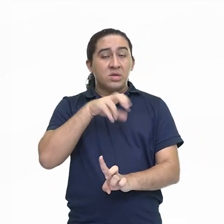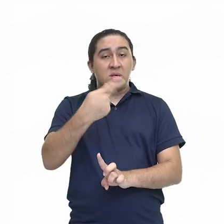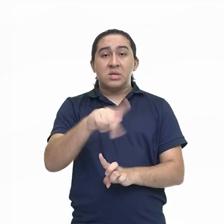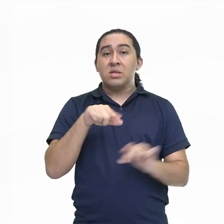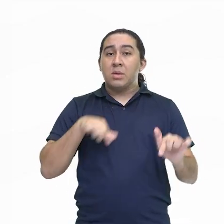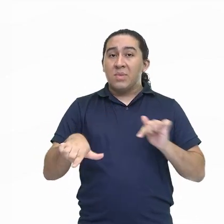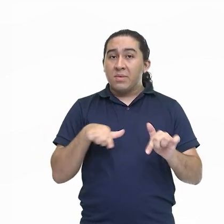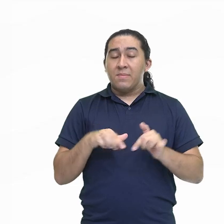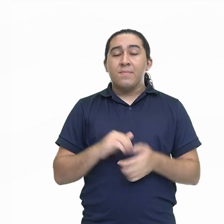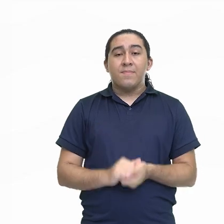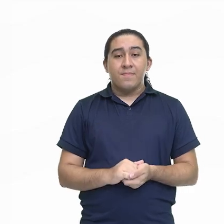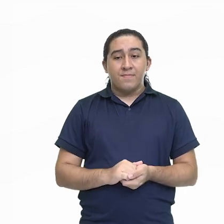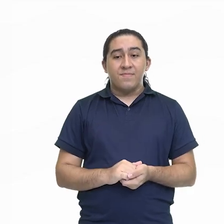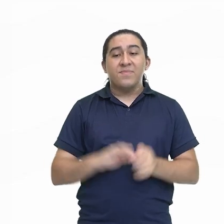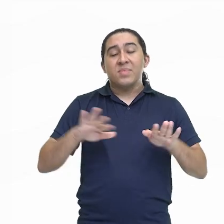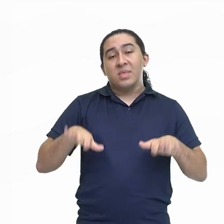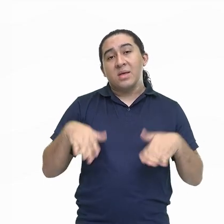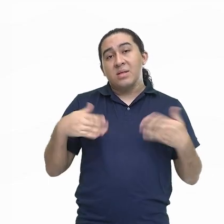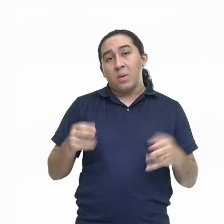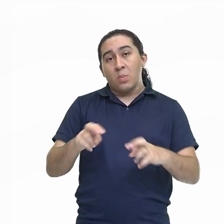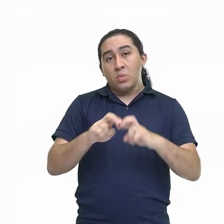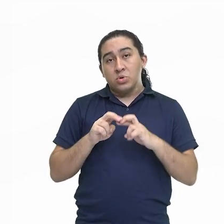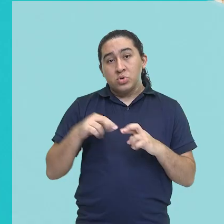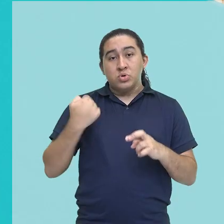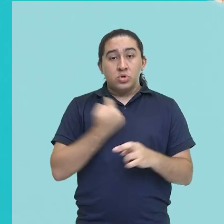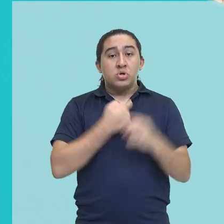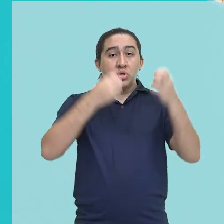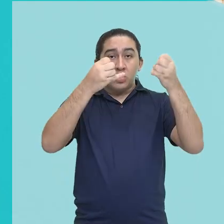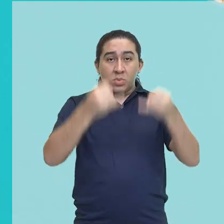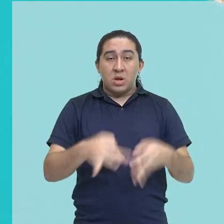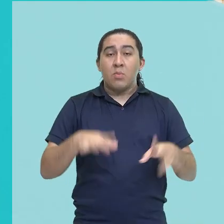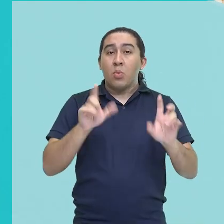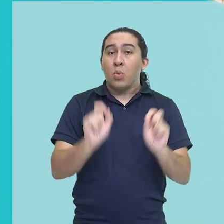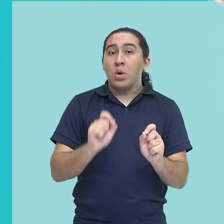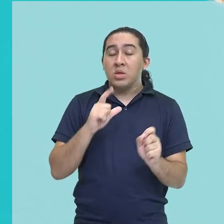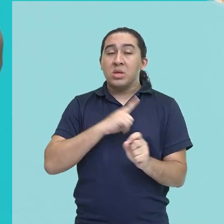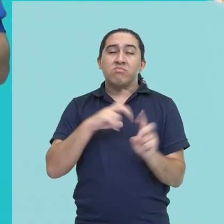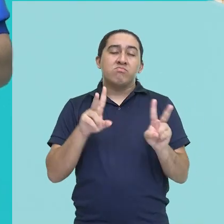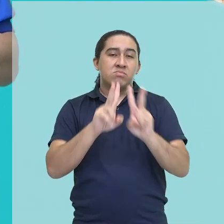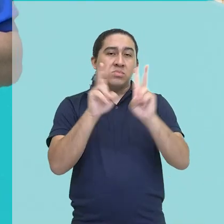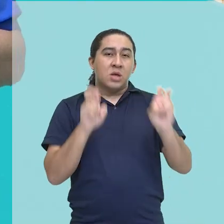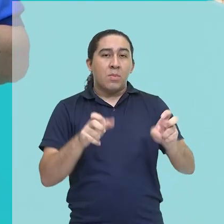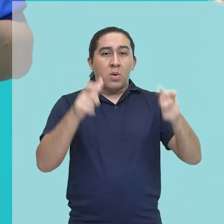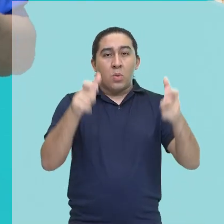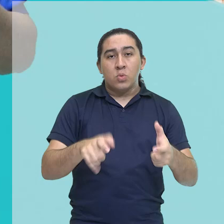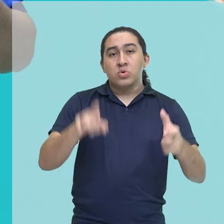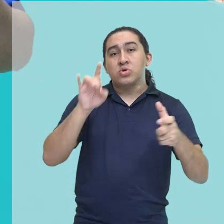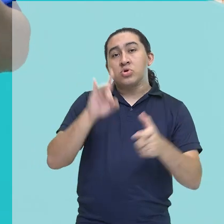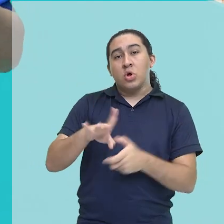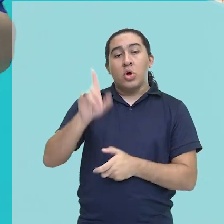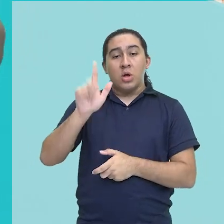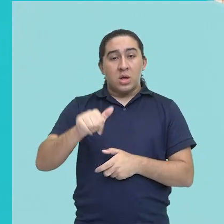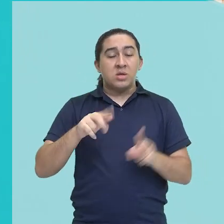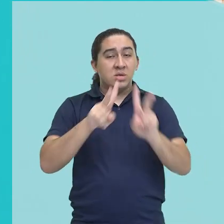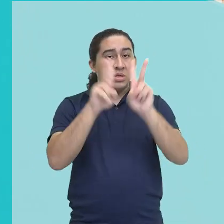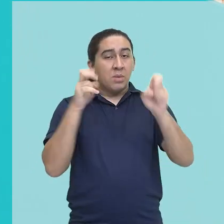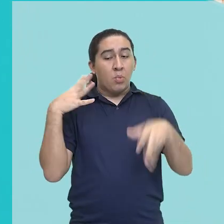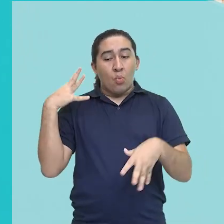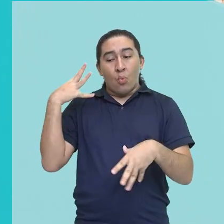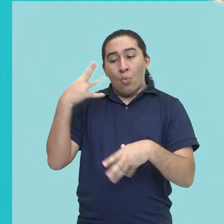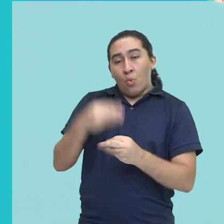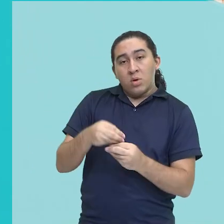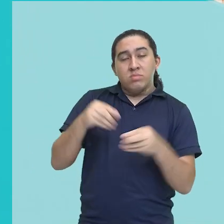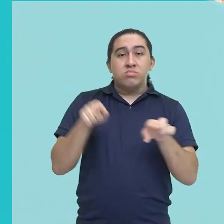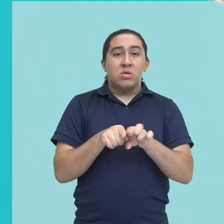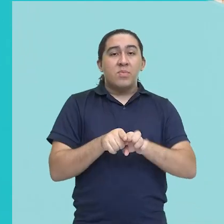influencia seu trabalho. Então, aí nós falamos de algo que está muito presente, apenas demos essa